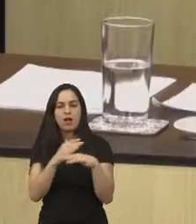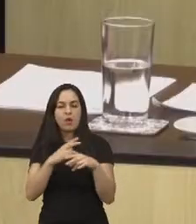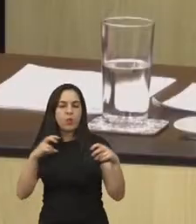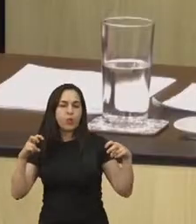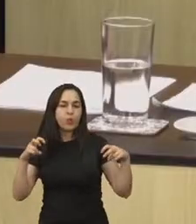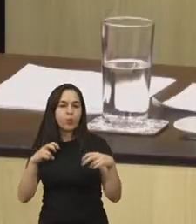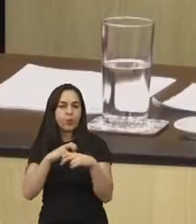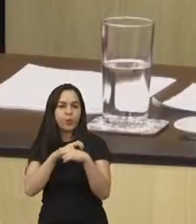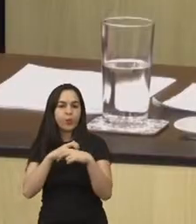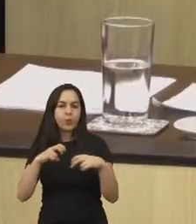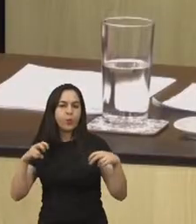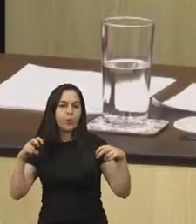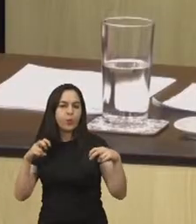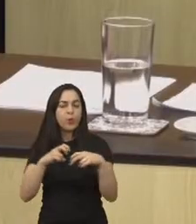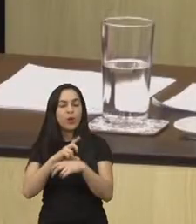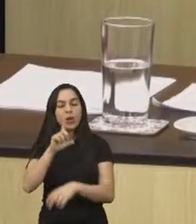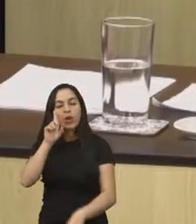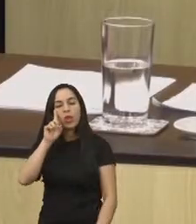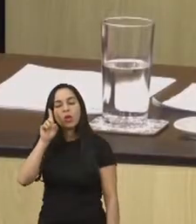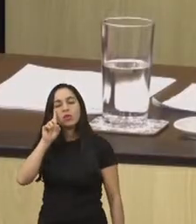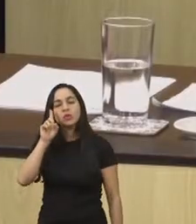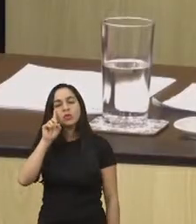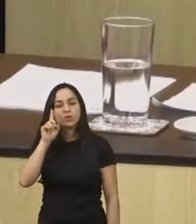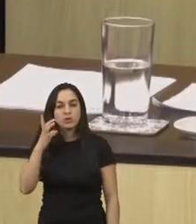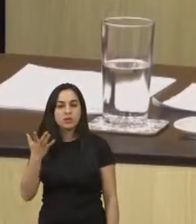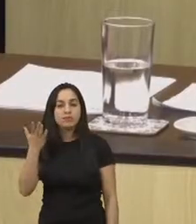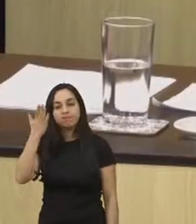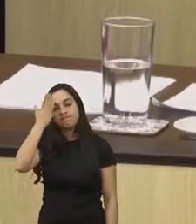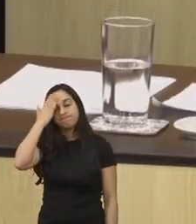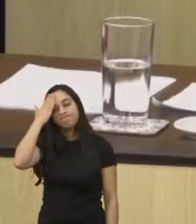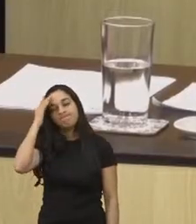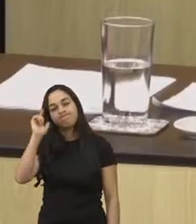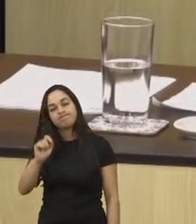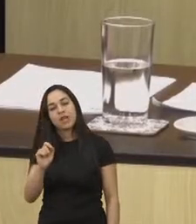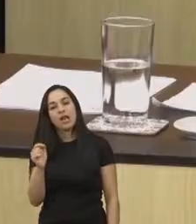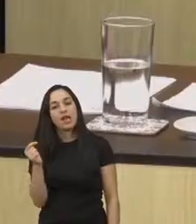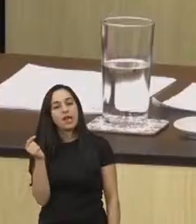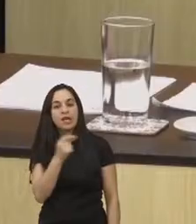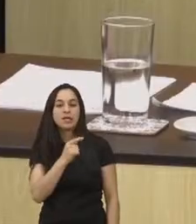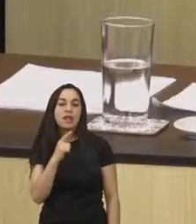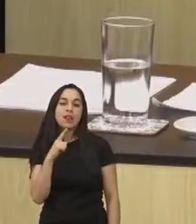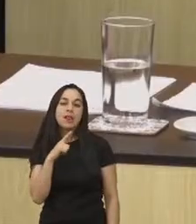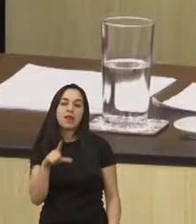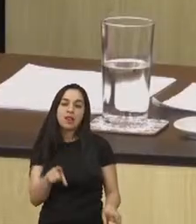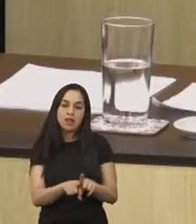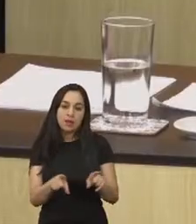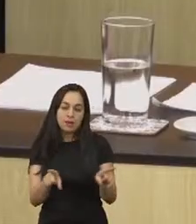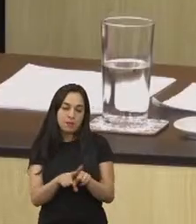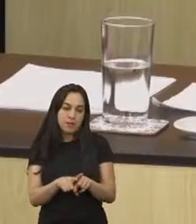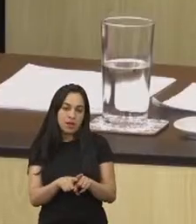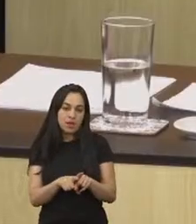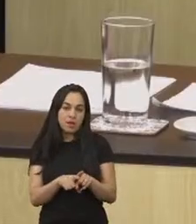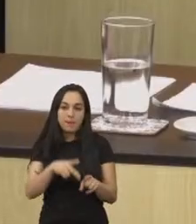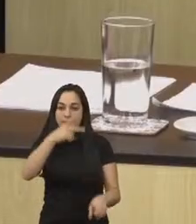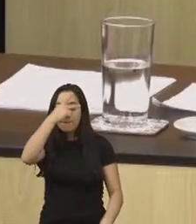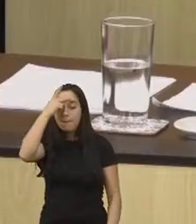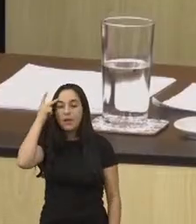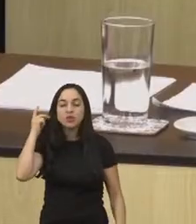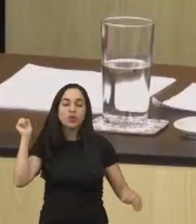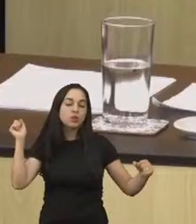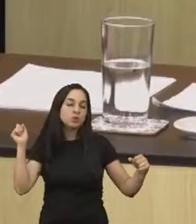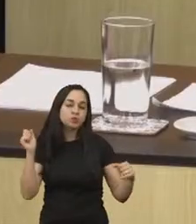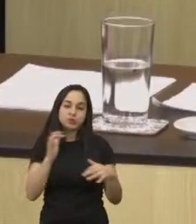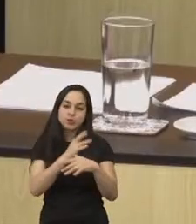veículos diariamente, considerando que por essas passagens também circulam inúmeros pedestres